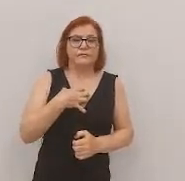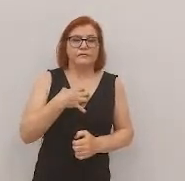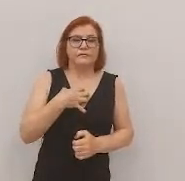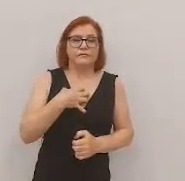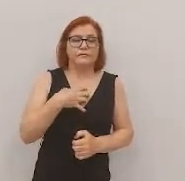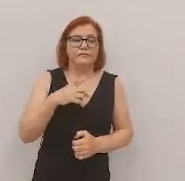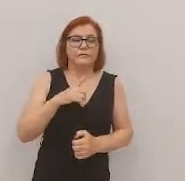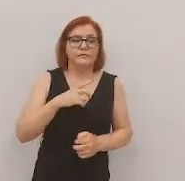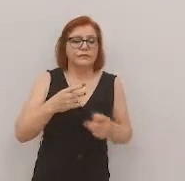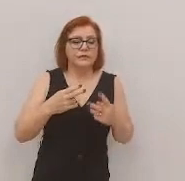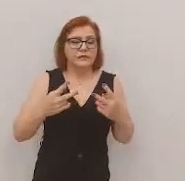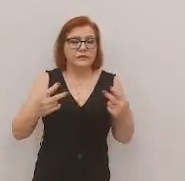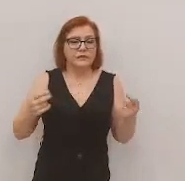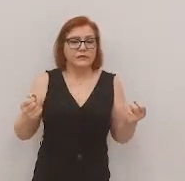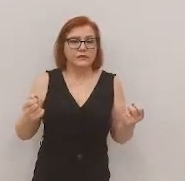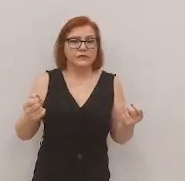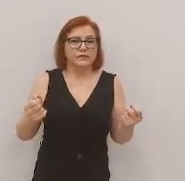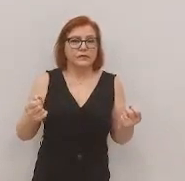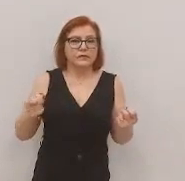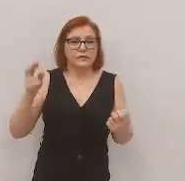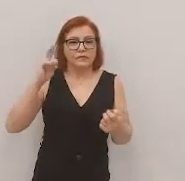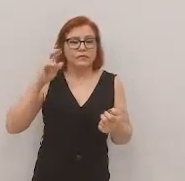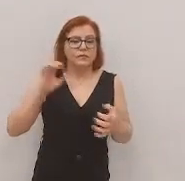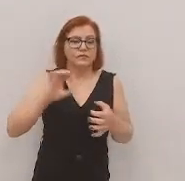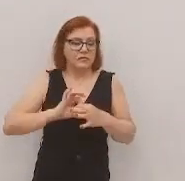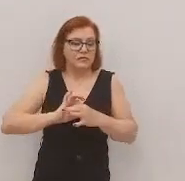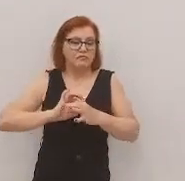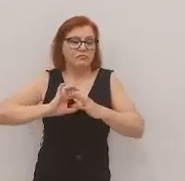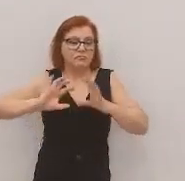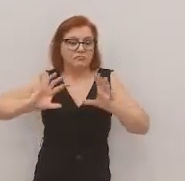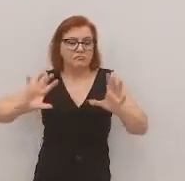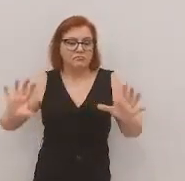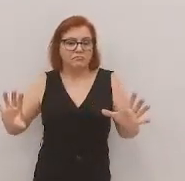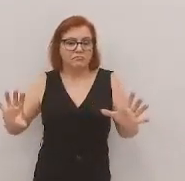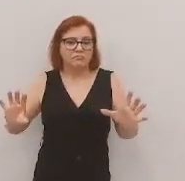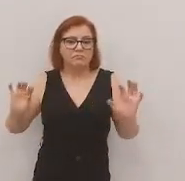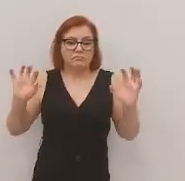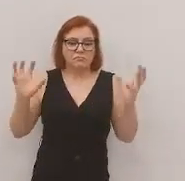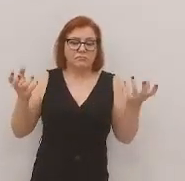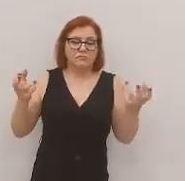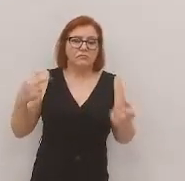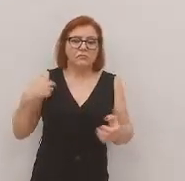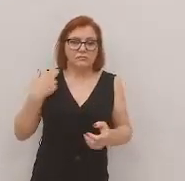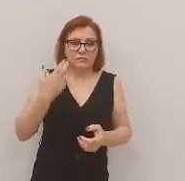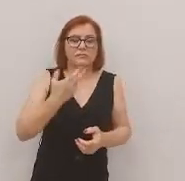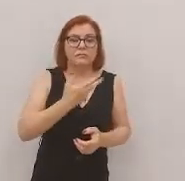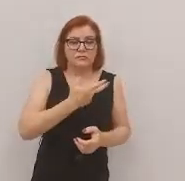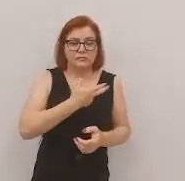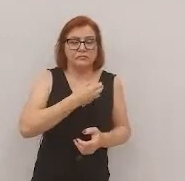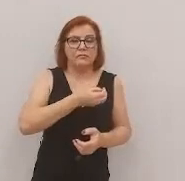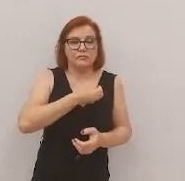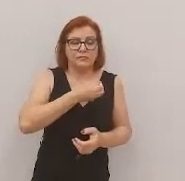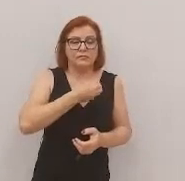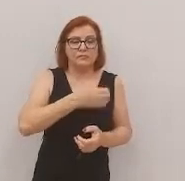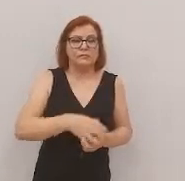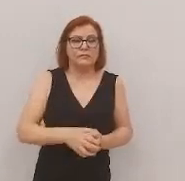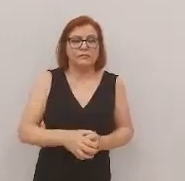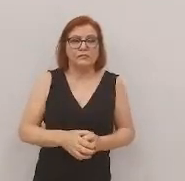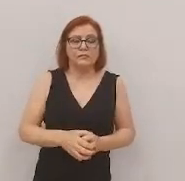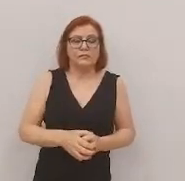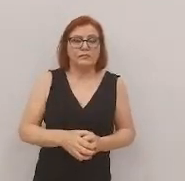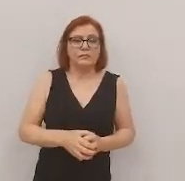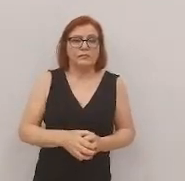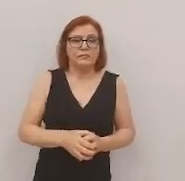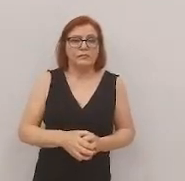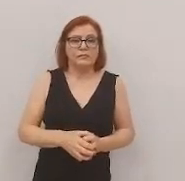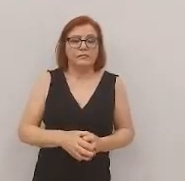Tem coisas, né, que o Senhor permite que aconteça conosco. Não é verdade?